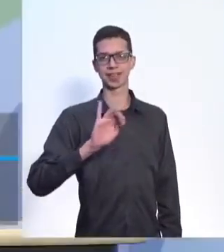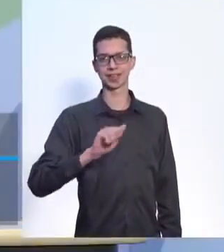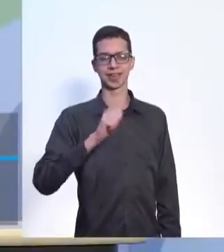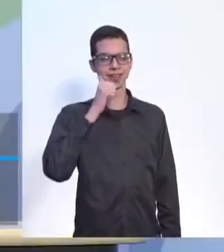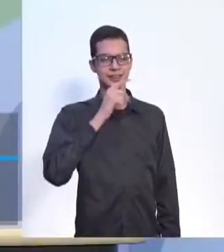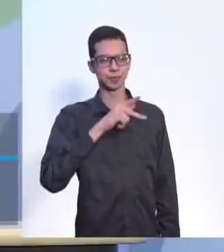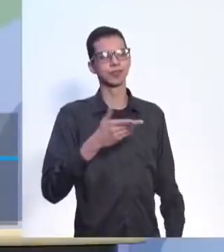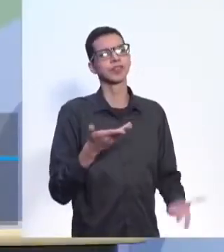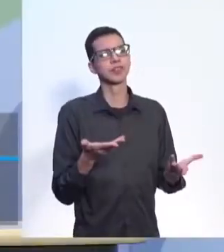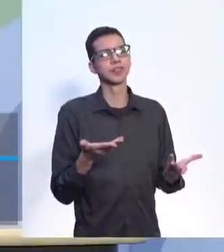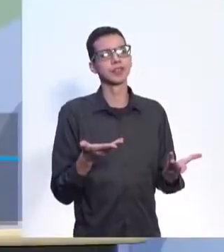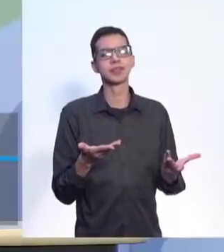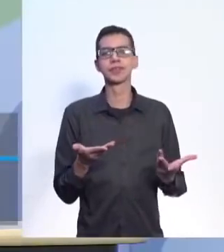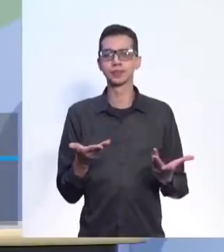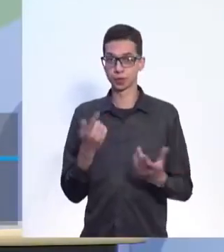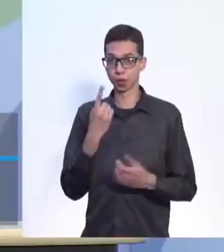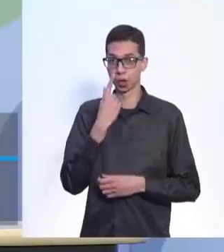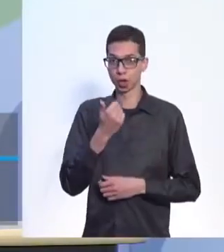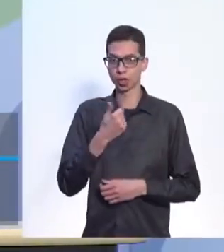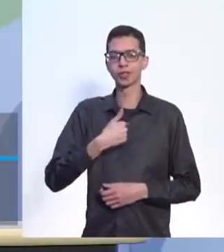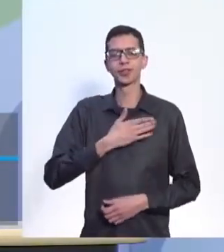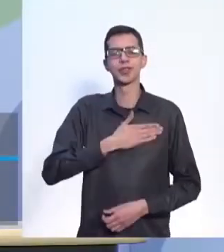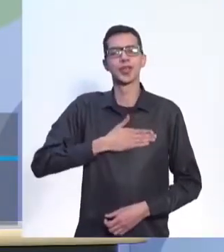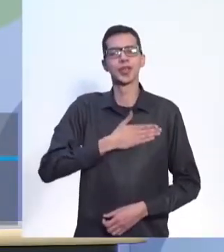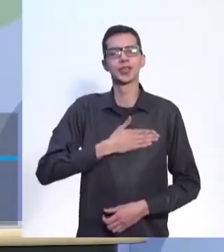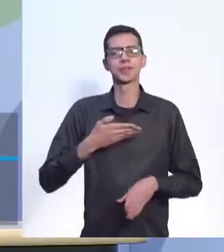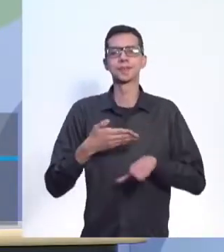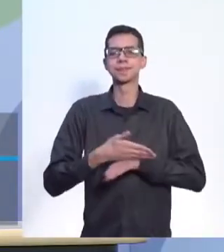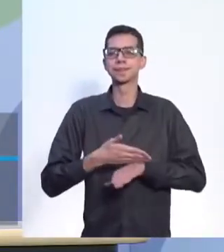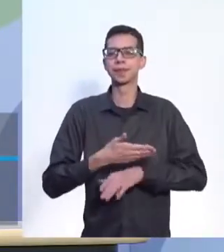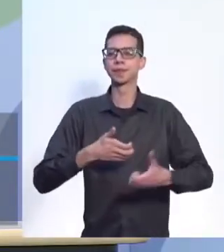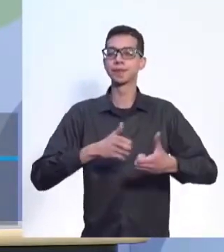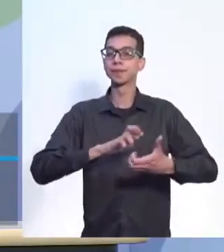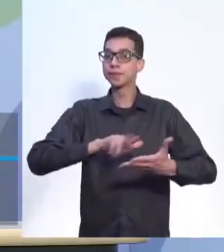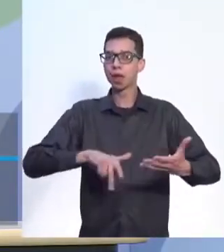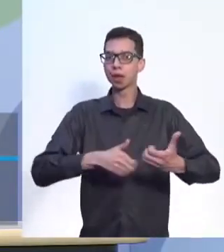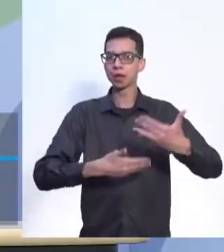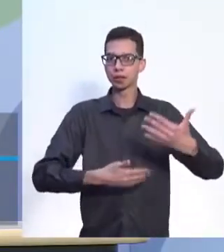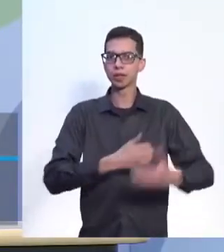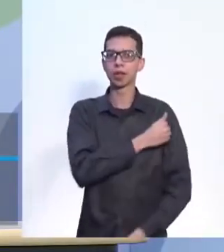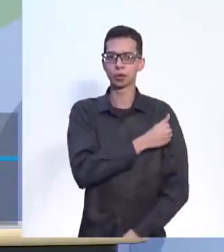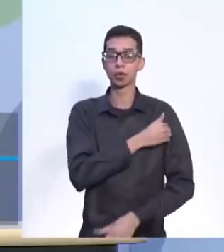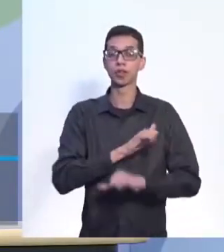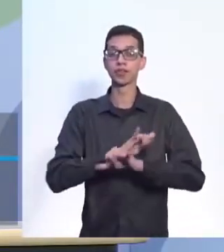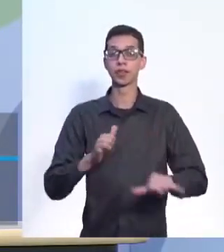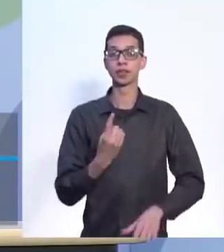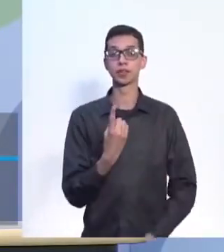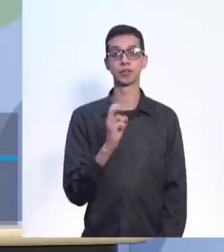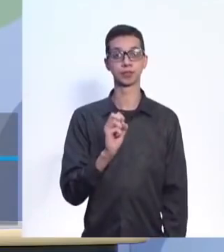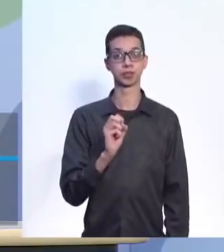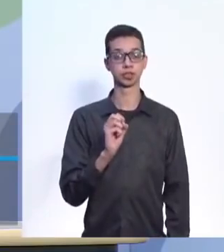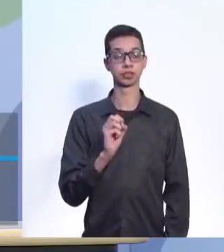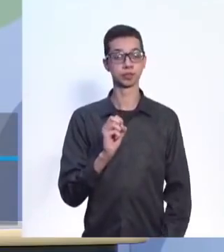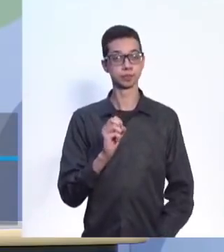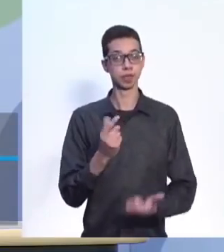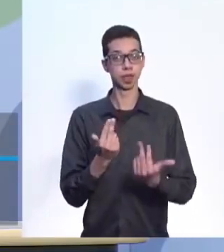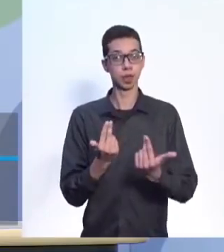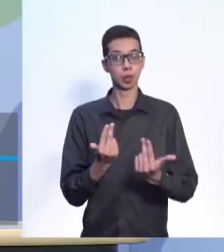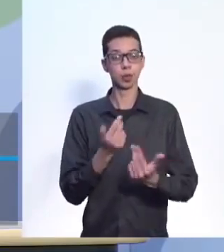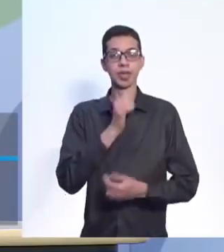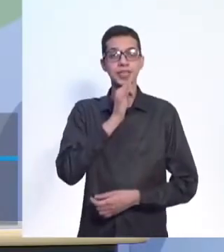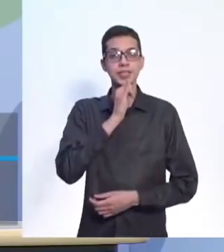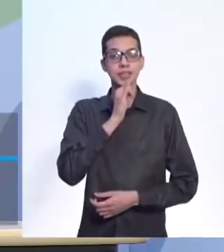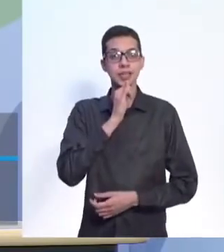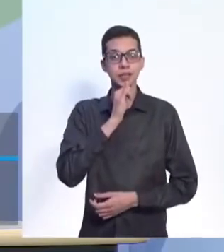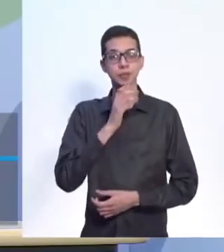Olha, professora Inês, gostei muito de ver a participação, muitos alunos participando, falaram que deu 120, que era exatamente o resultado do